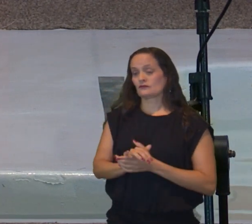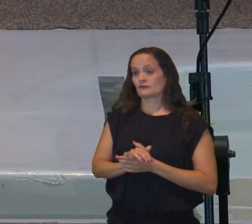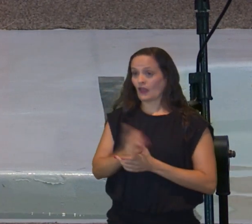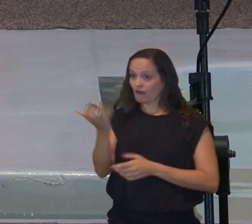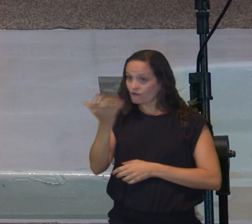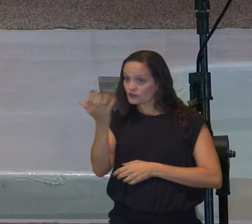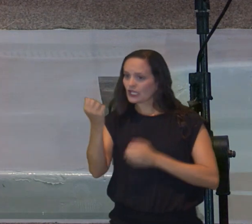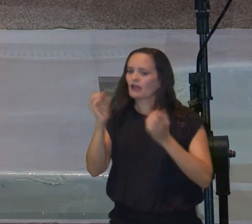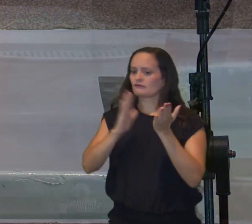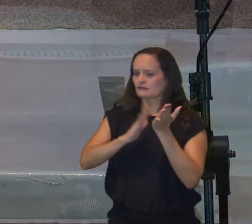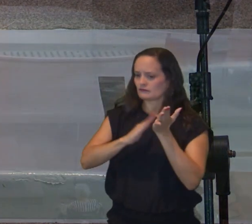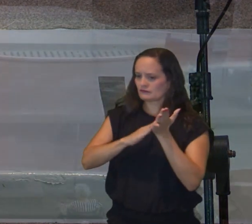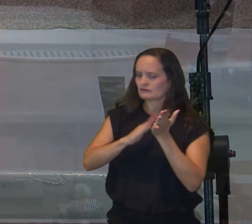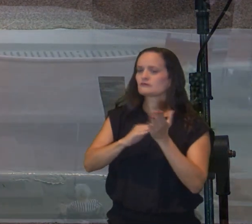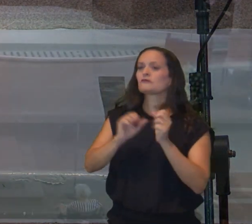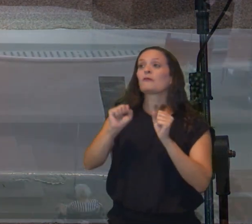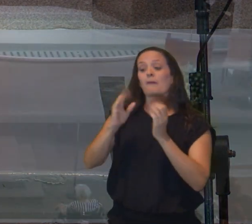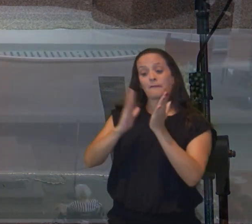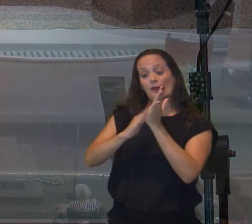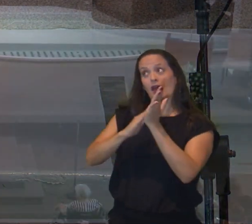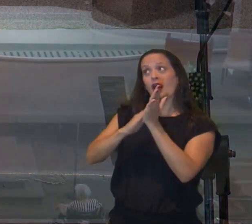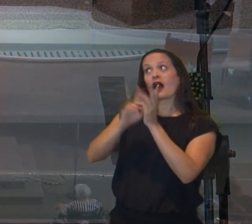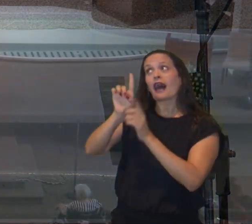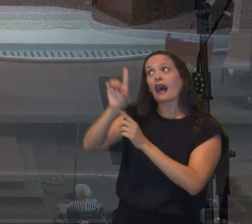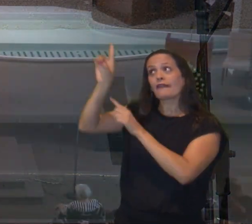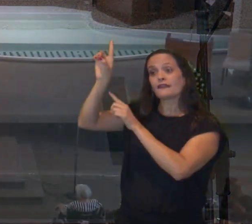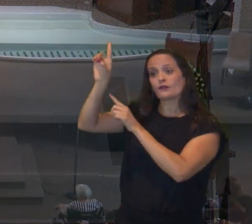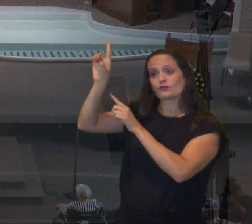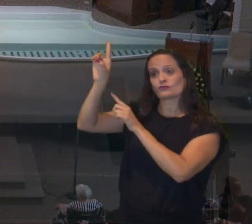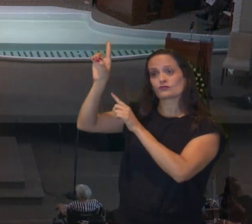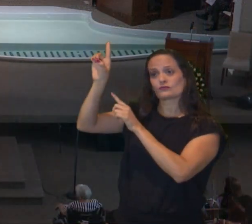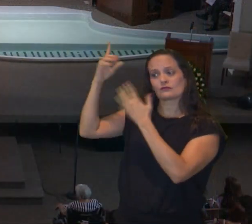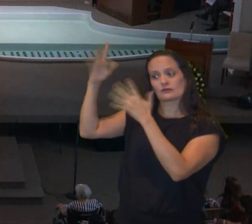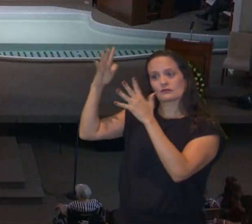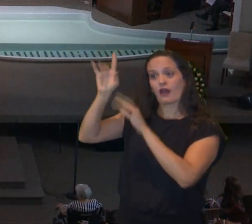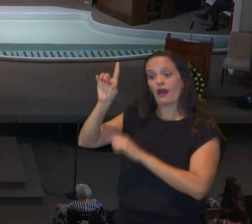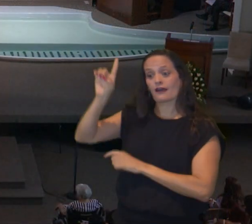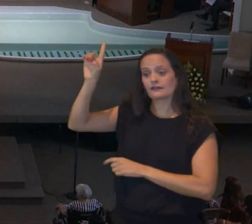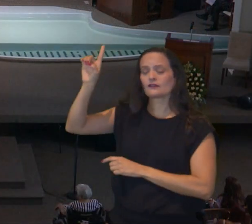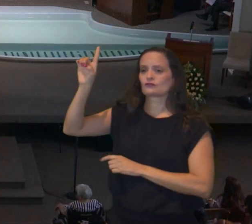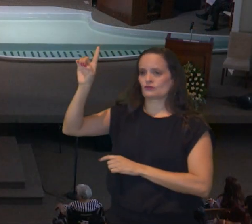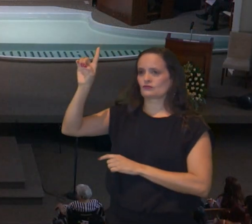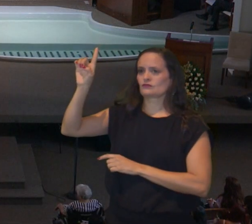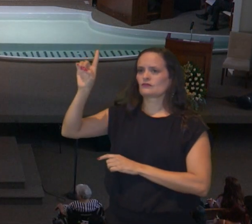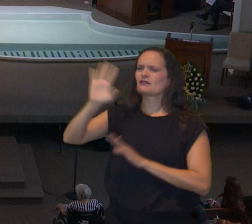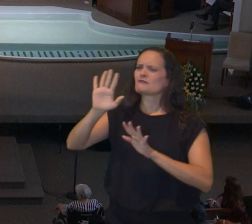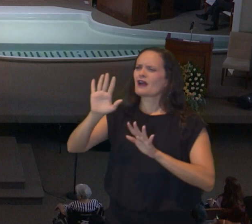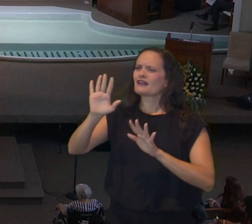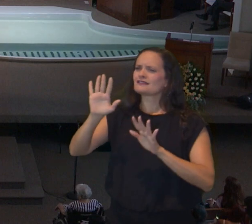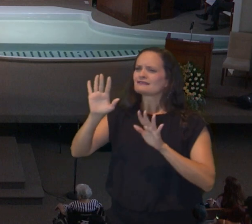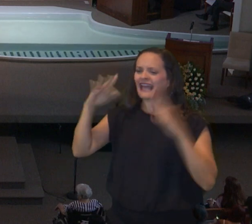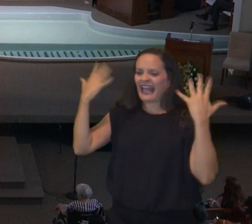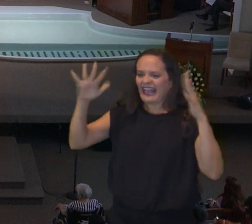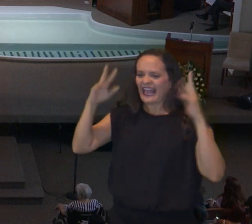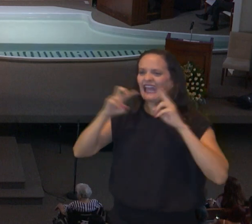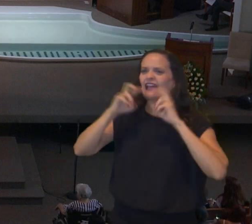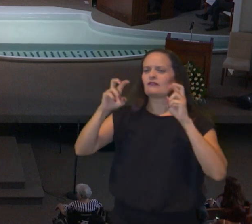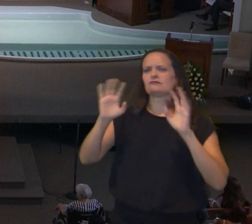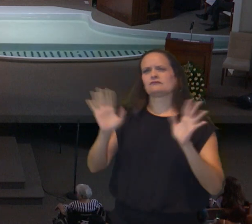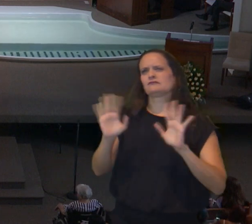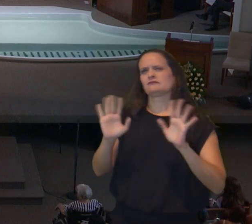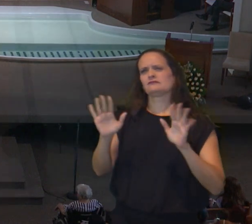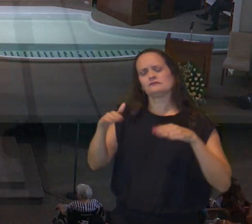bater palmas a Deus por esta vida, não há nenhum problema, mas com medida, com